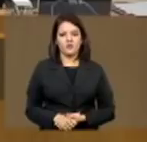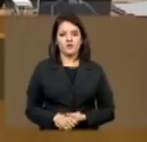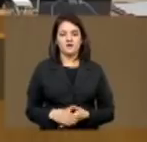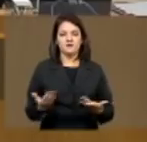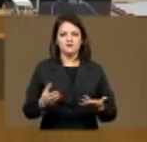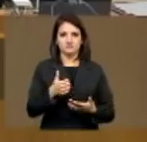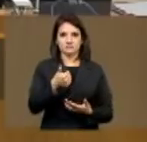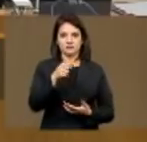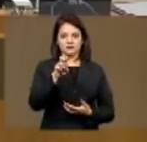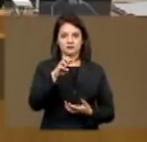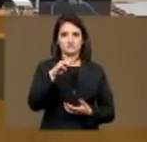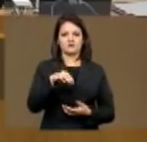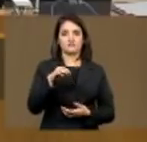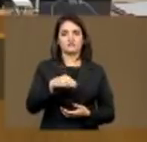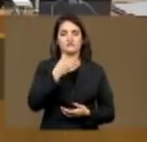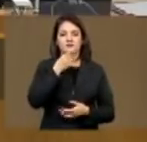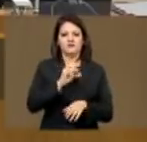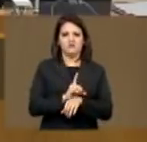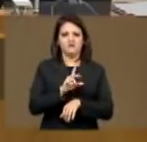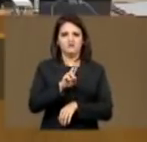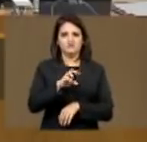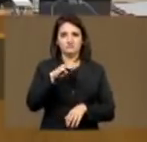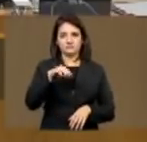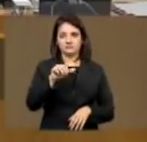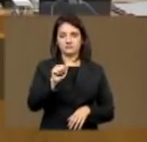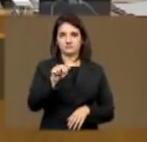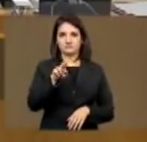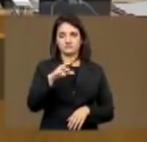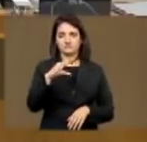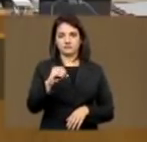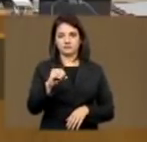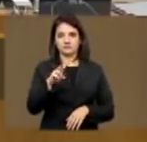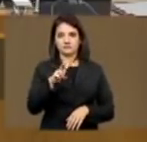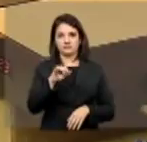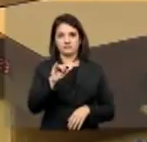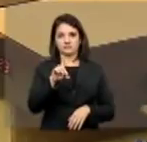15 minutos no tomate do vidigal de freitas criciúma